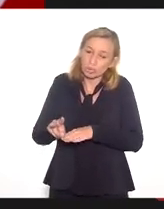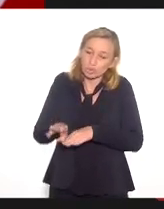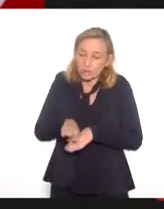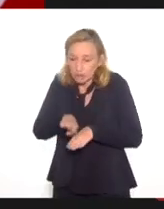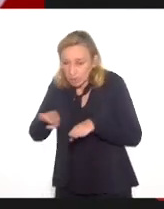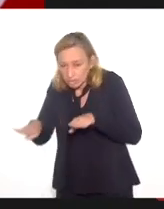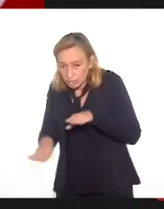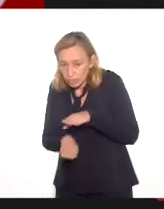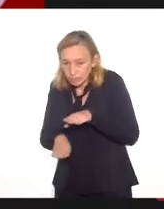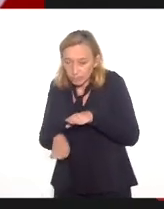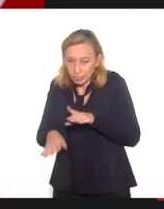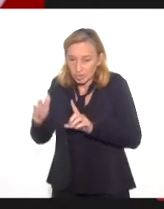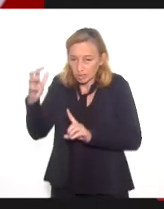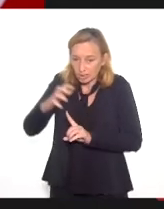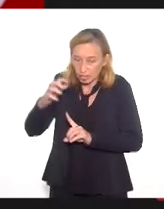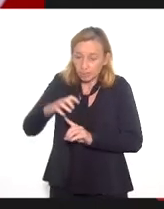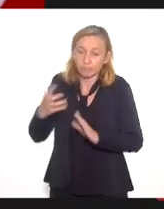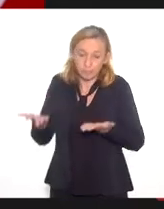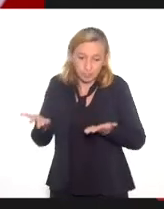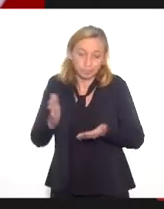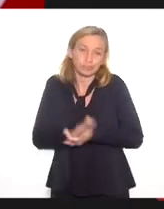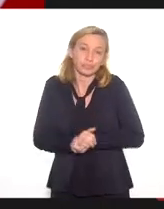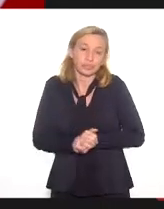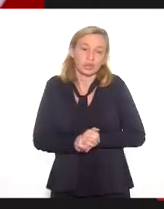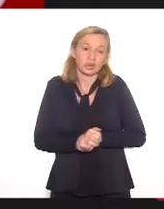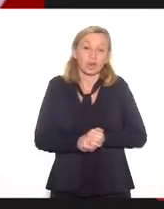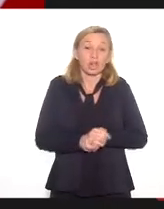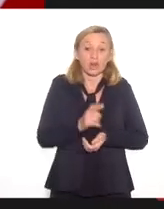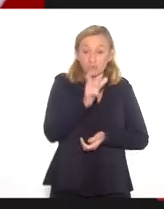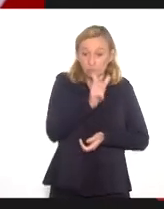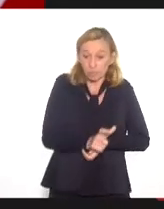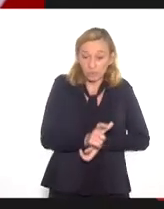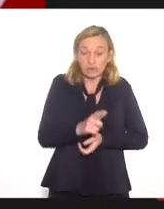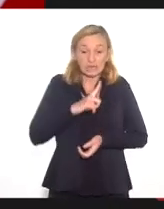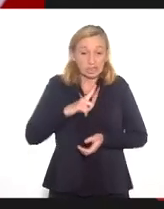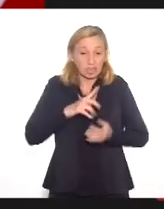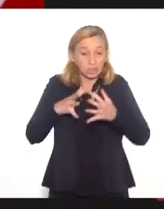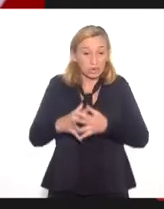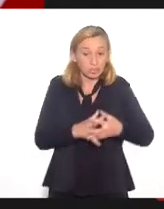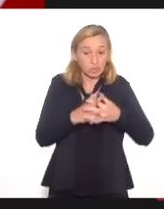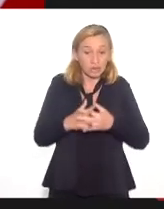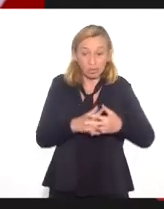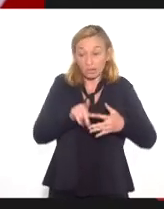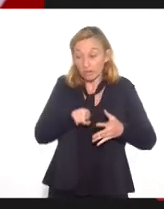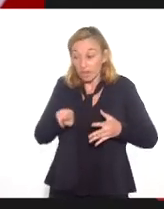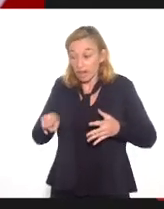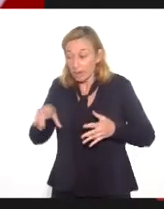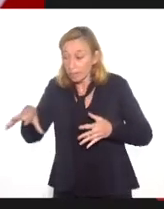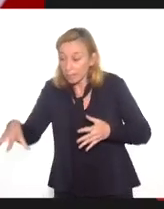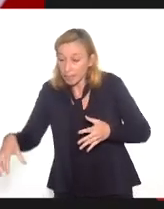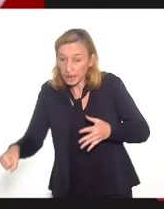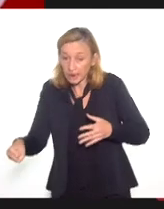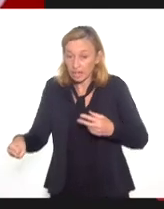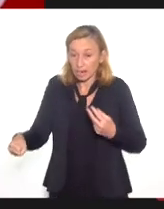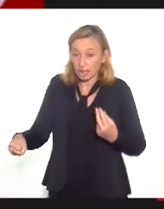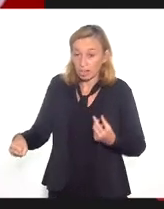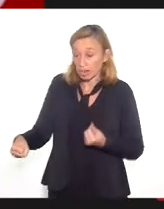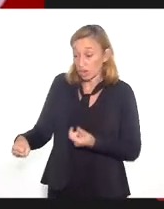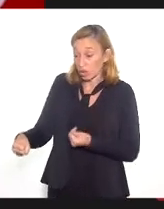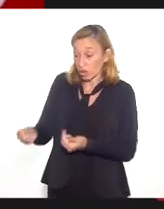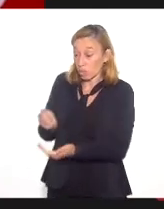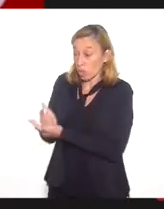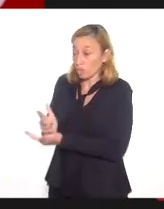do que a gente chama do atravessador né que é um sujeito que tem um caminhão e que vai lá pegar a um valor ínfimo